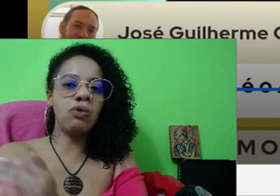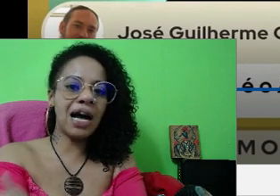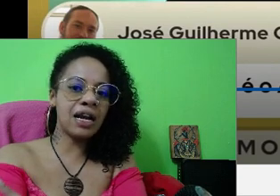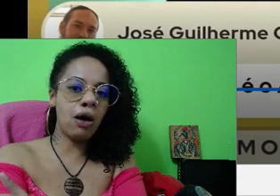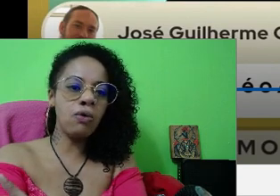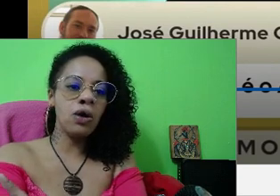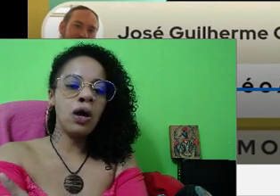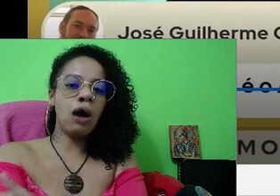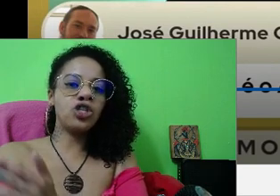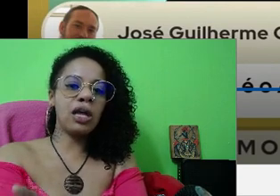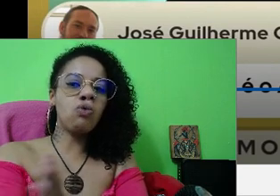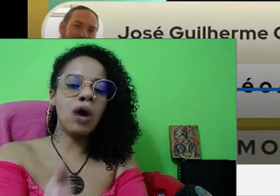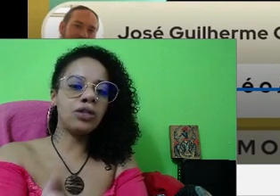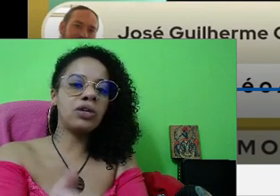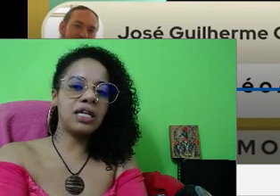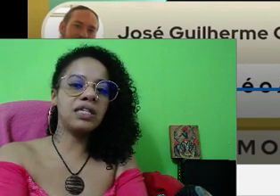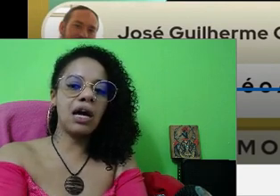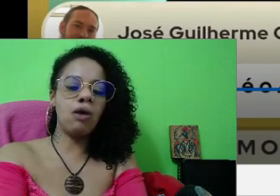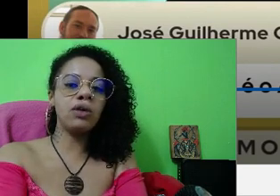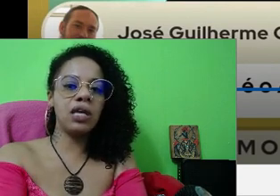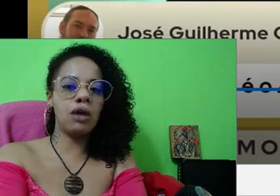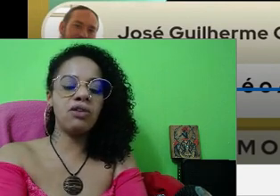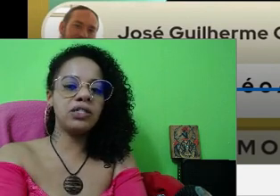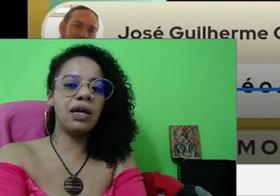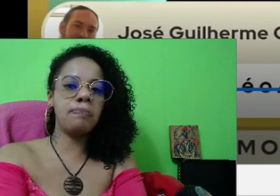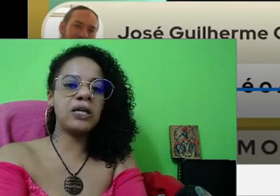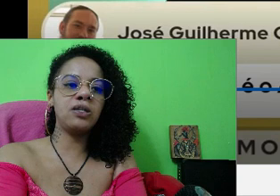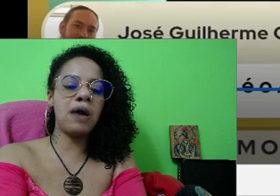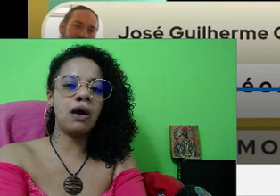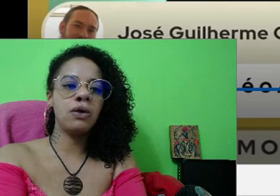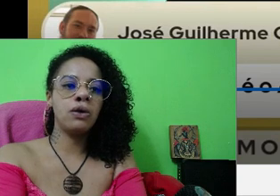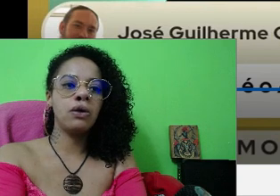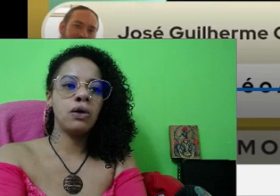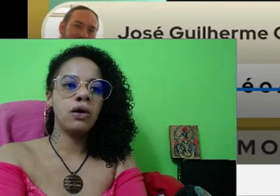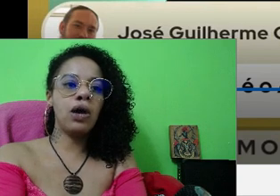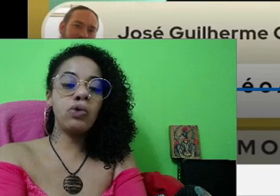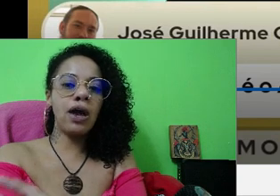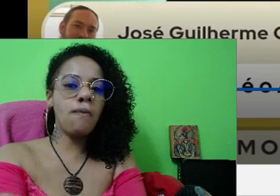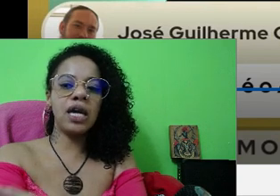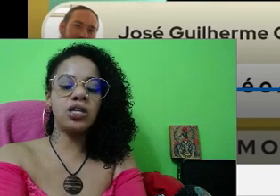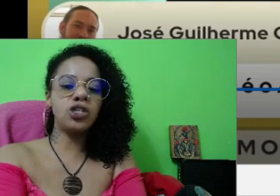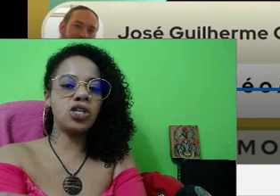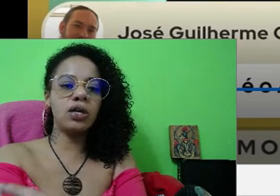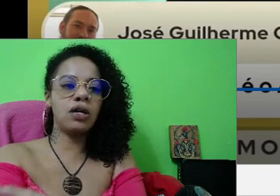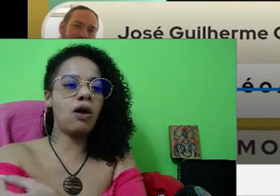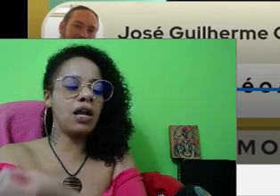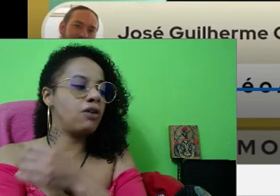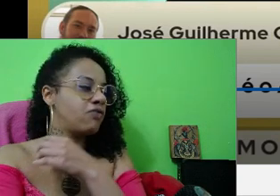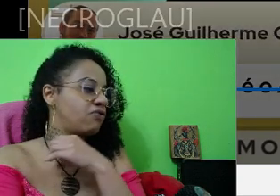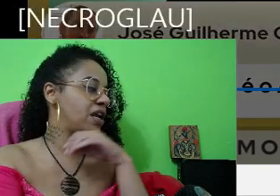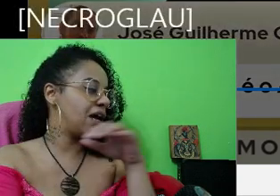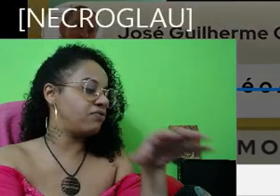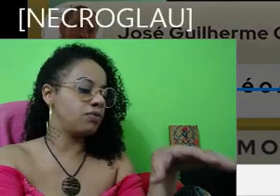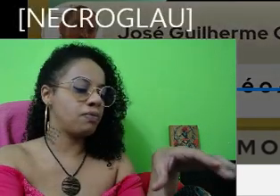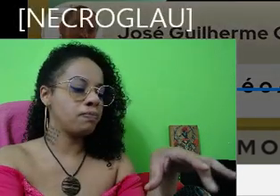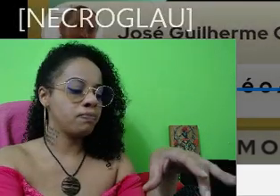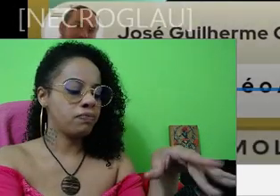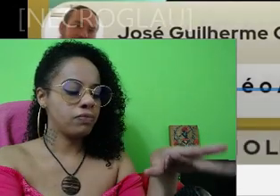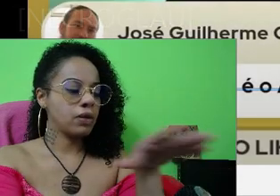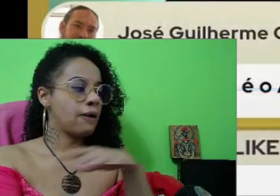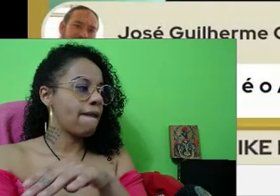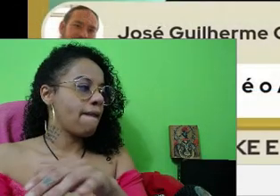programação no Canal Onde tem um quadro quinzenal que era o que você ia participar eu realmente olha eu vou falar